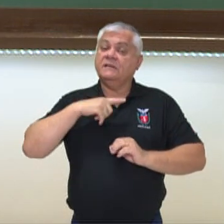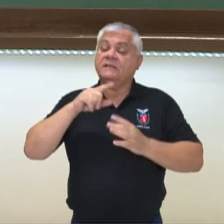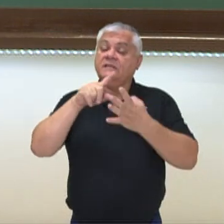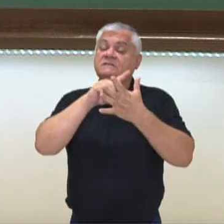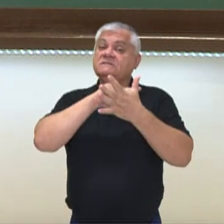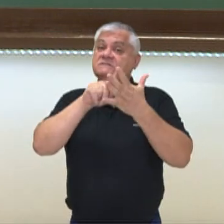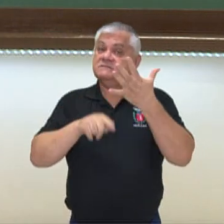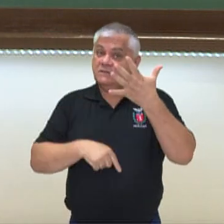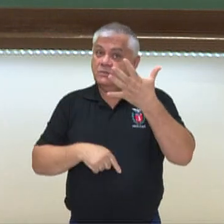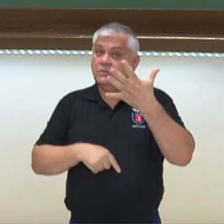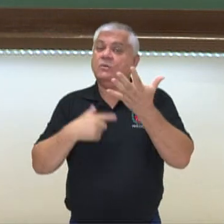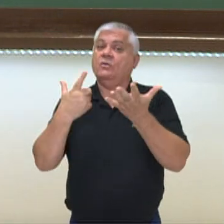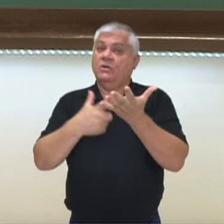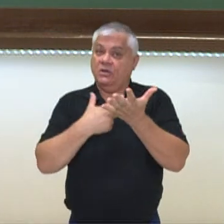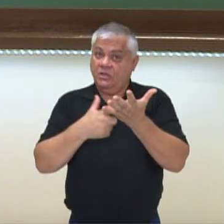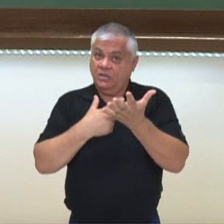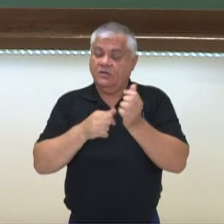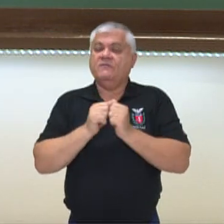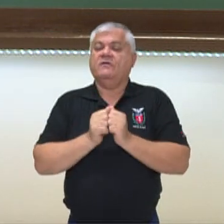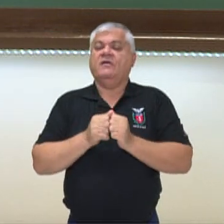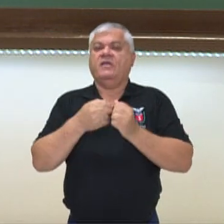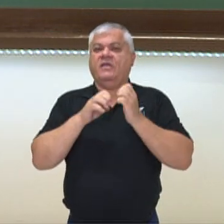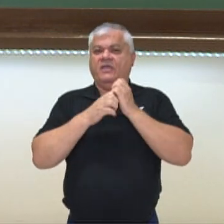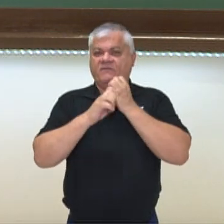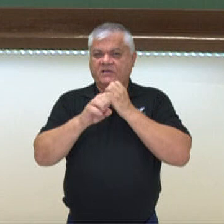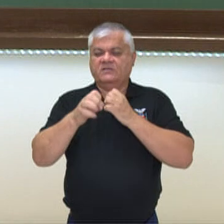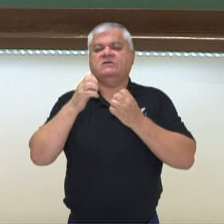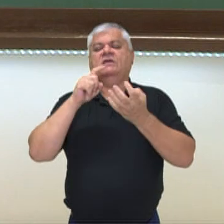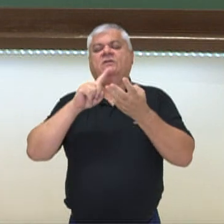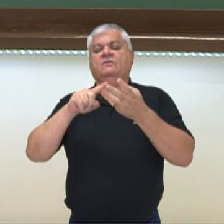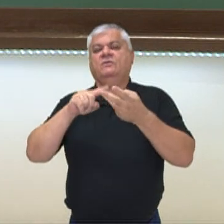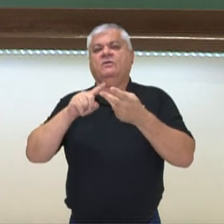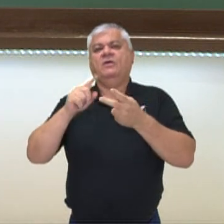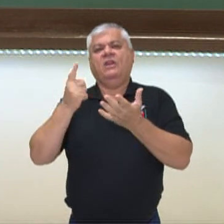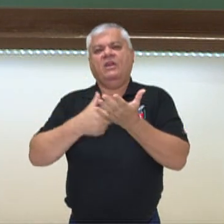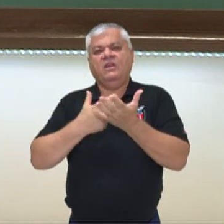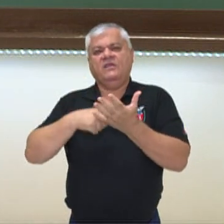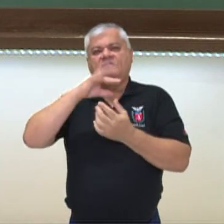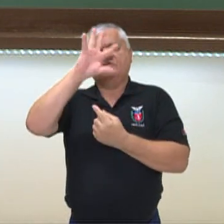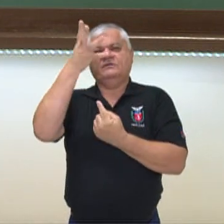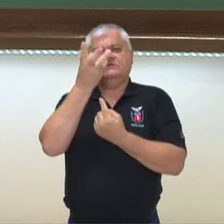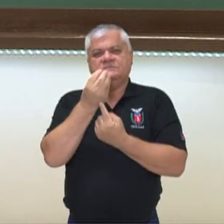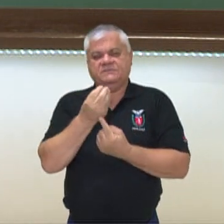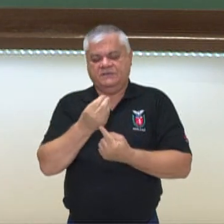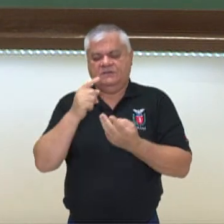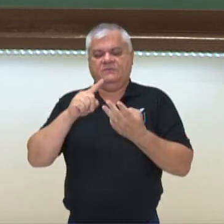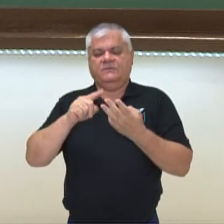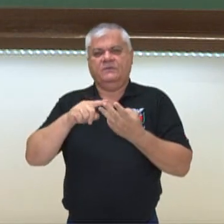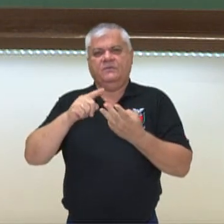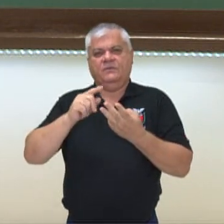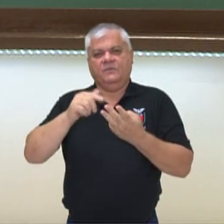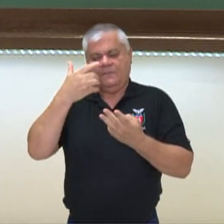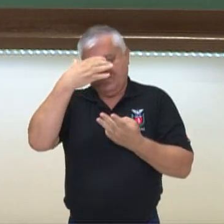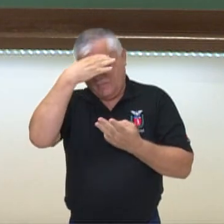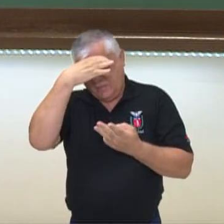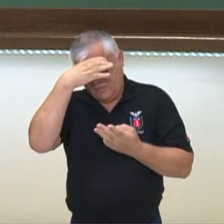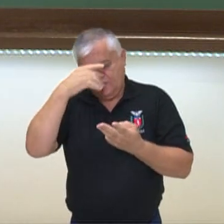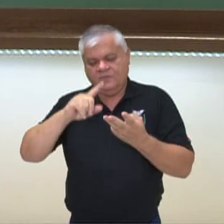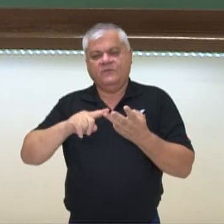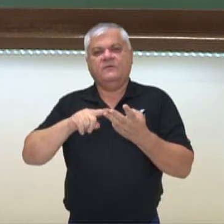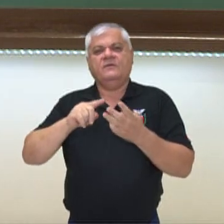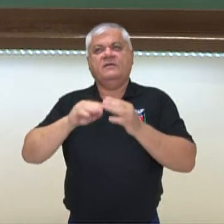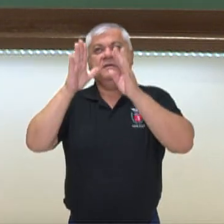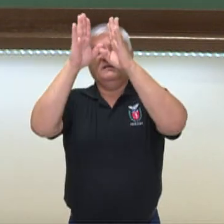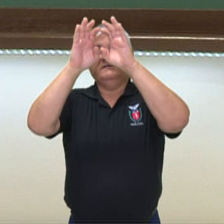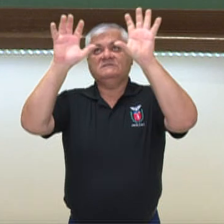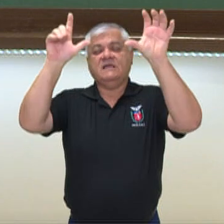livros. Então, o Evangelho segundo o Espiritismo, o Livro dos Espíritos, o Livro dos Médiuns, Céu e o Inferno e